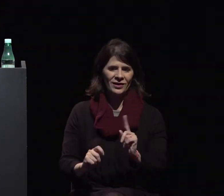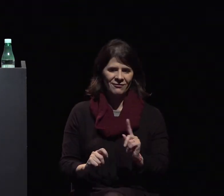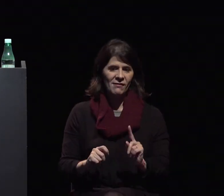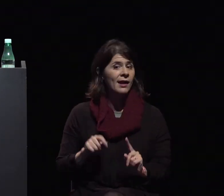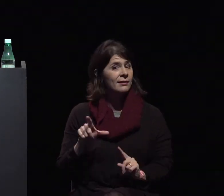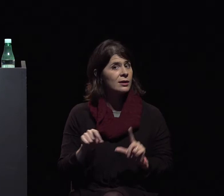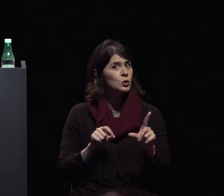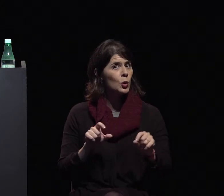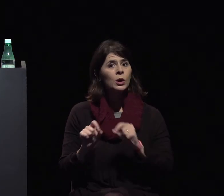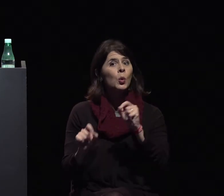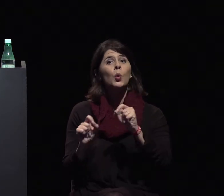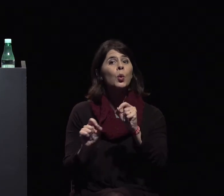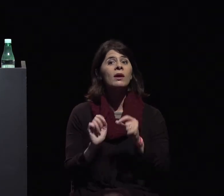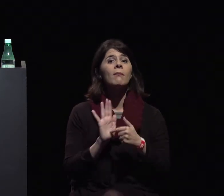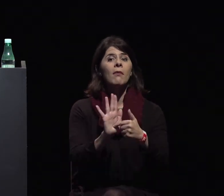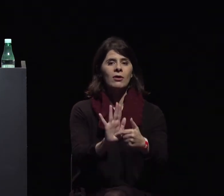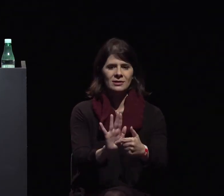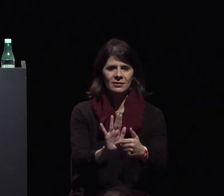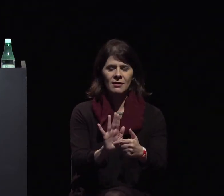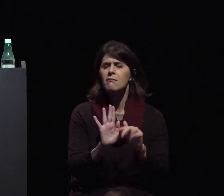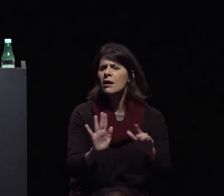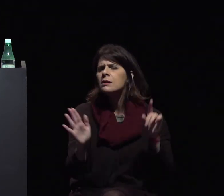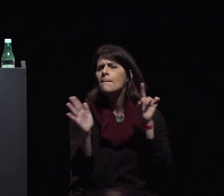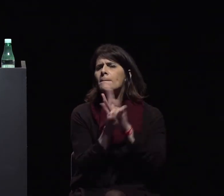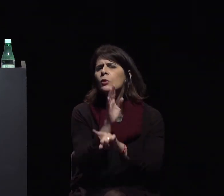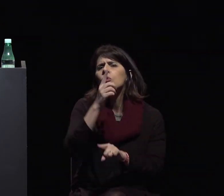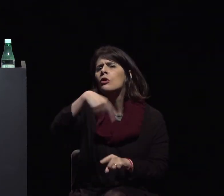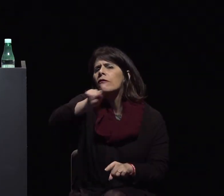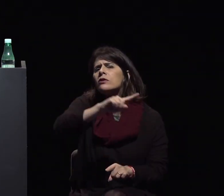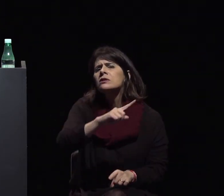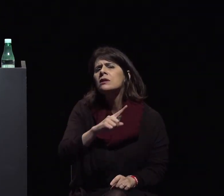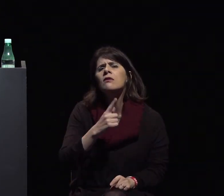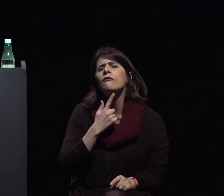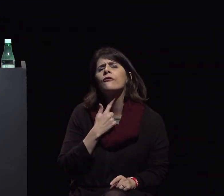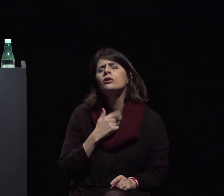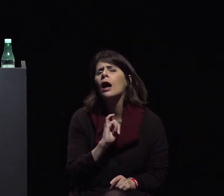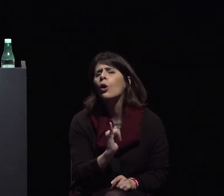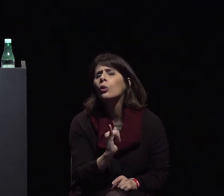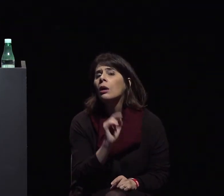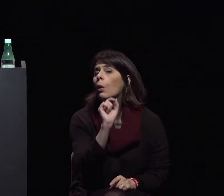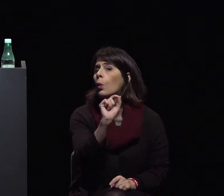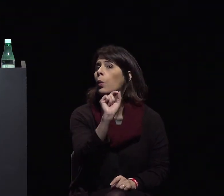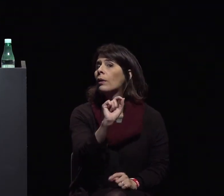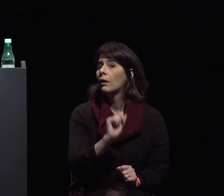que histórias vocês escolhem contar e recontar?